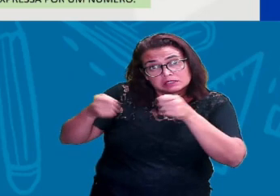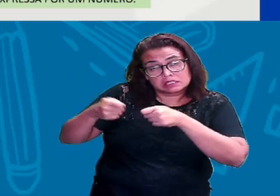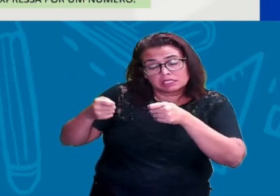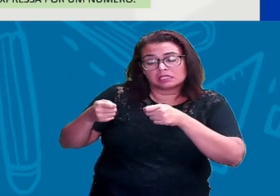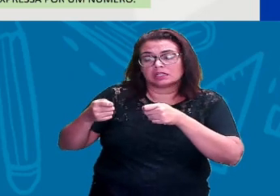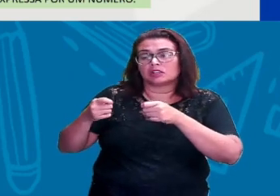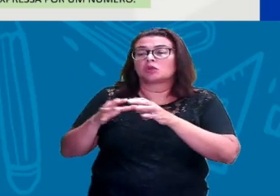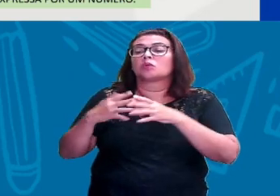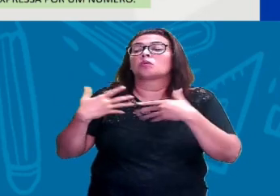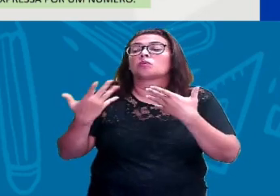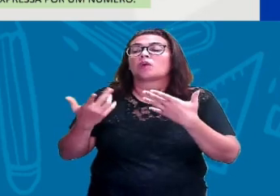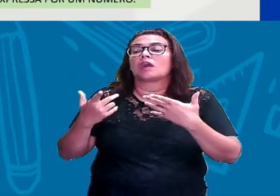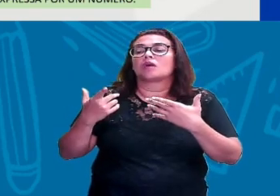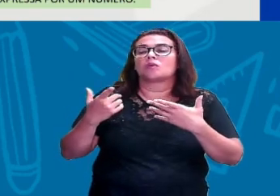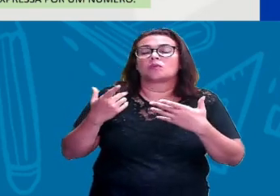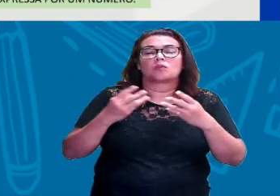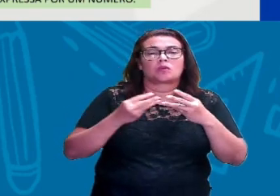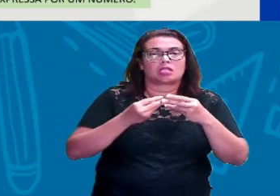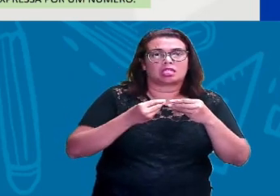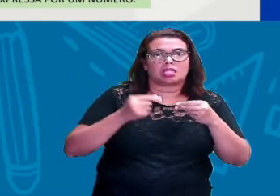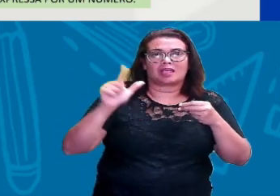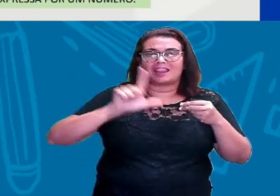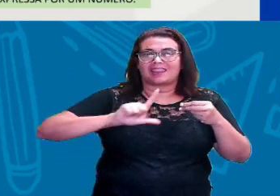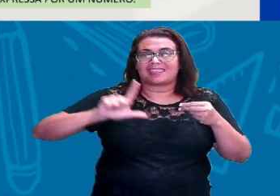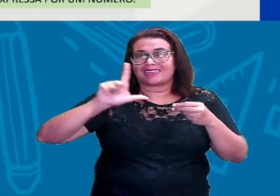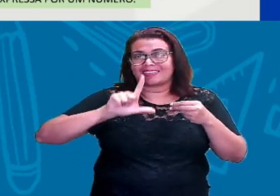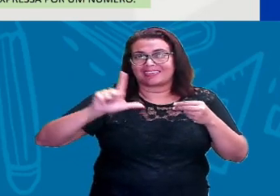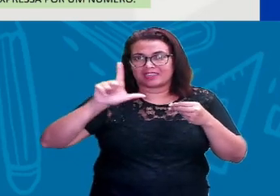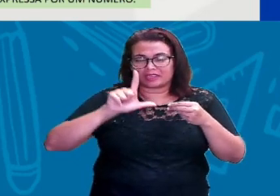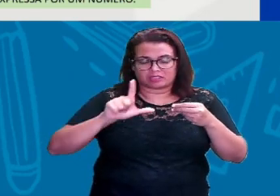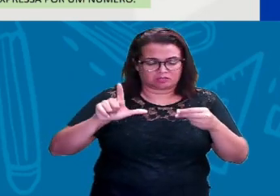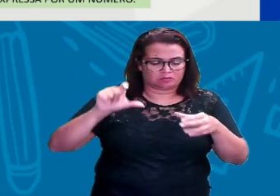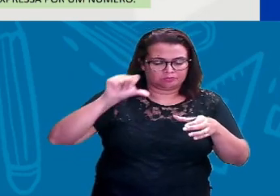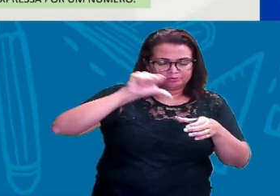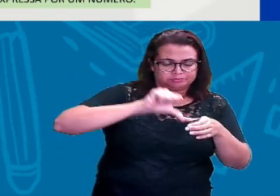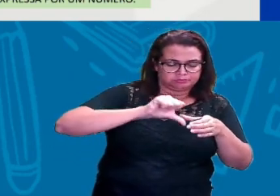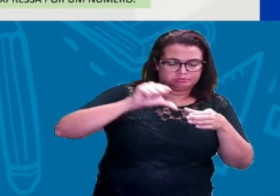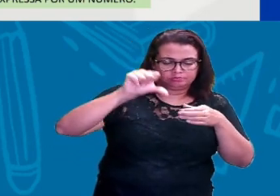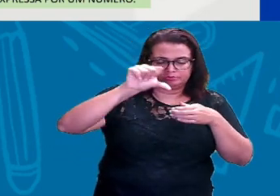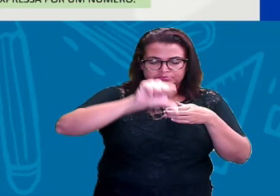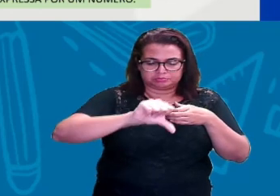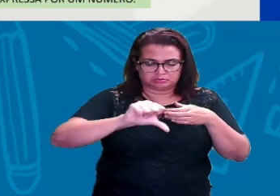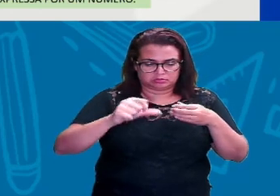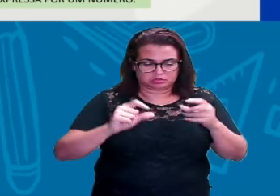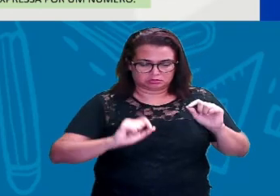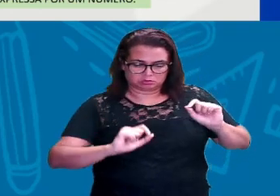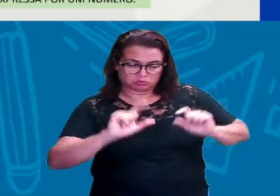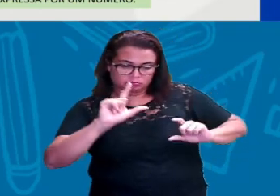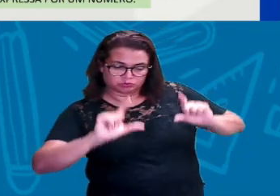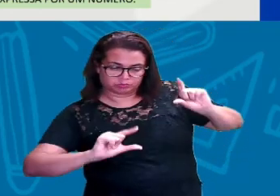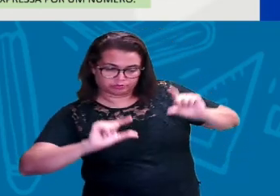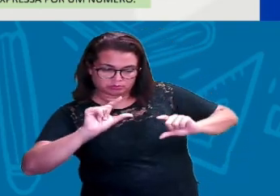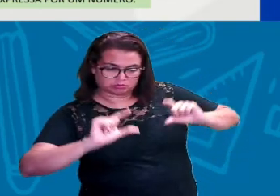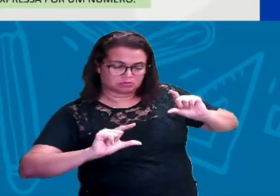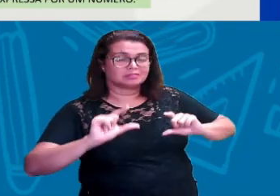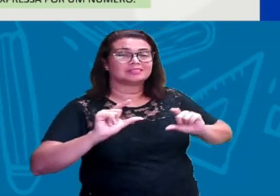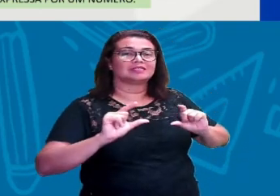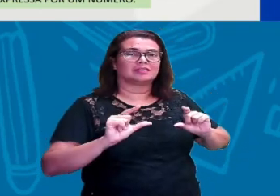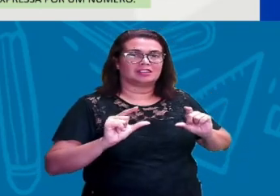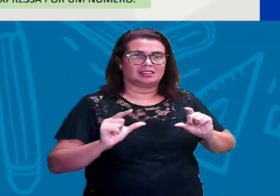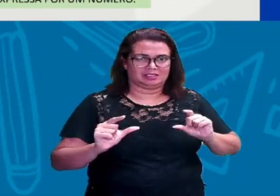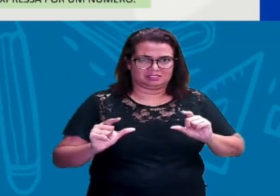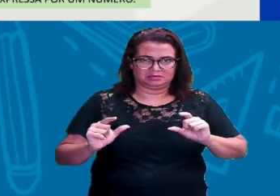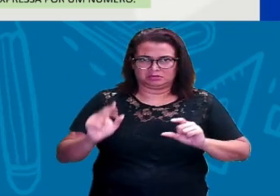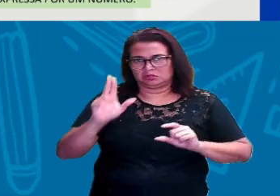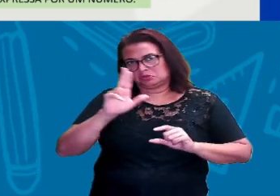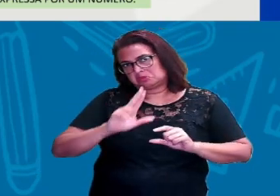medir quanto líquido cabe em um recipiente a mais que o outro. Então, fazer essa relação. Estabelecimento